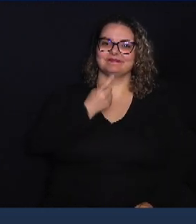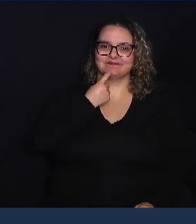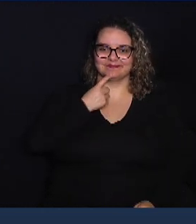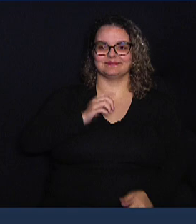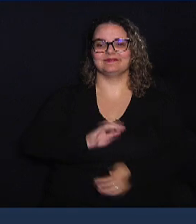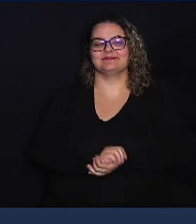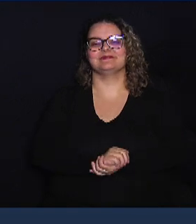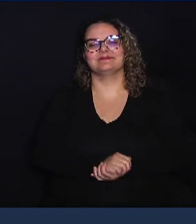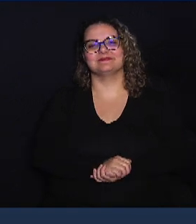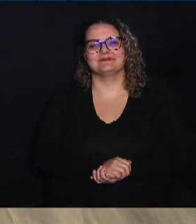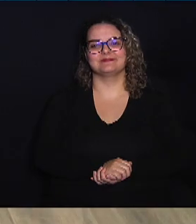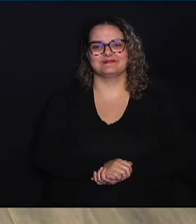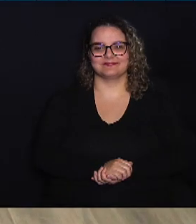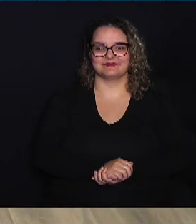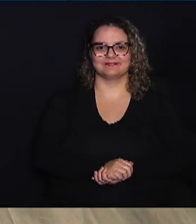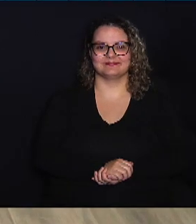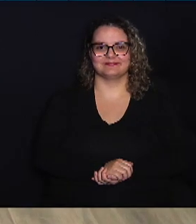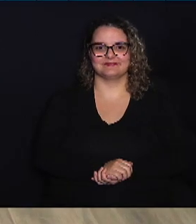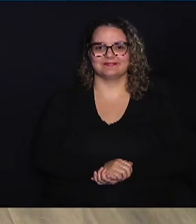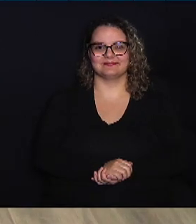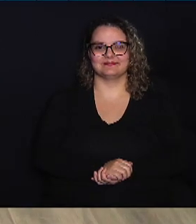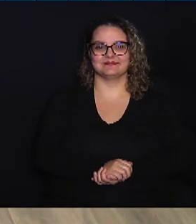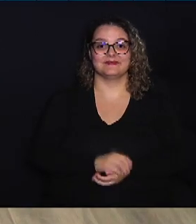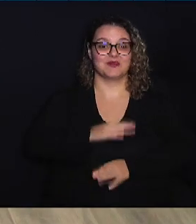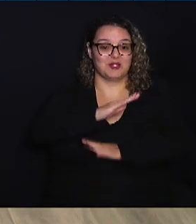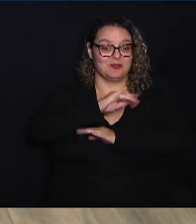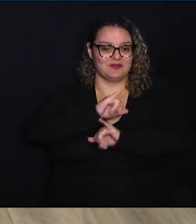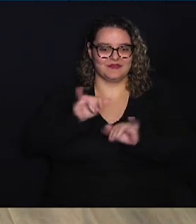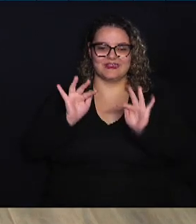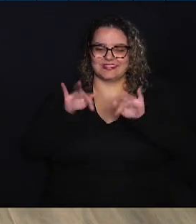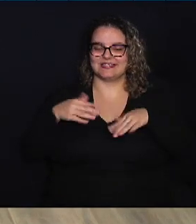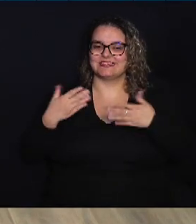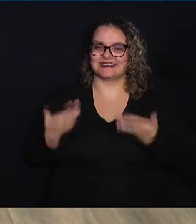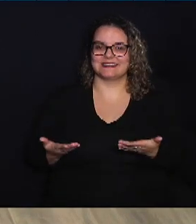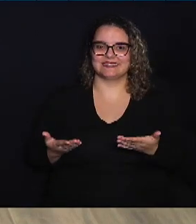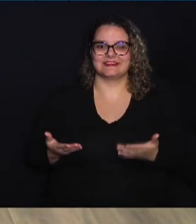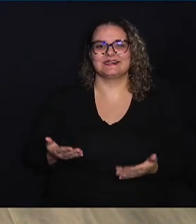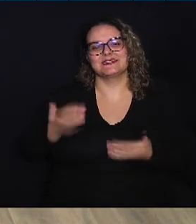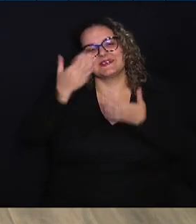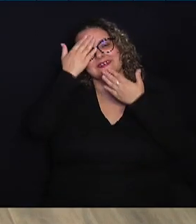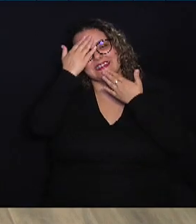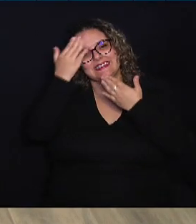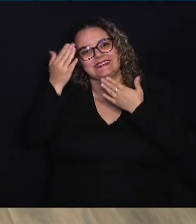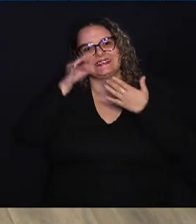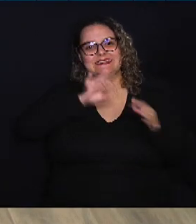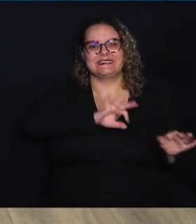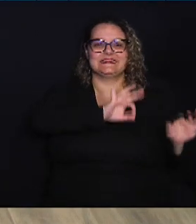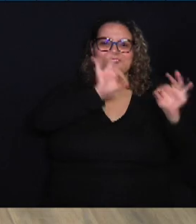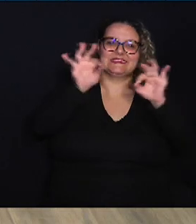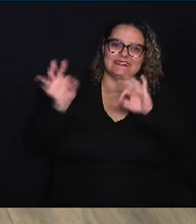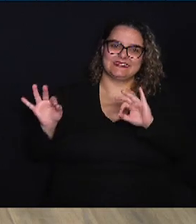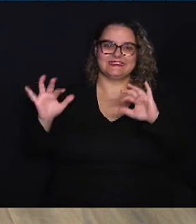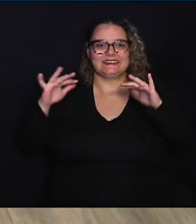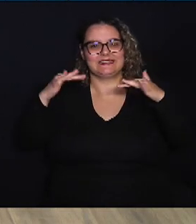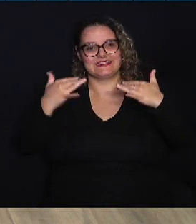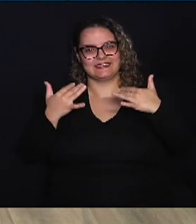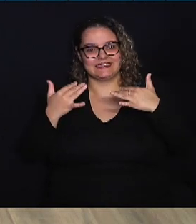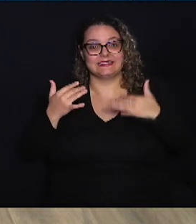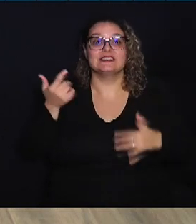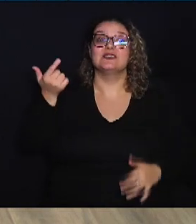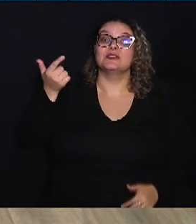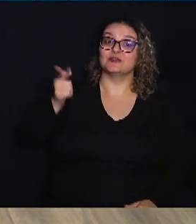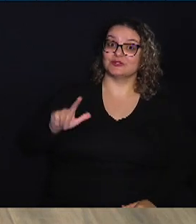de Campinas. O Jornal Câmara Notícia fica por aqui. Muito obrigado pela sua companhia, pela sua